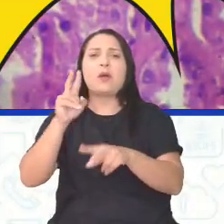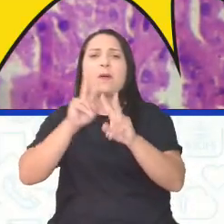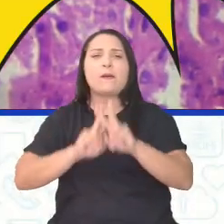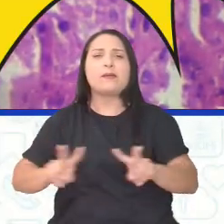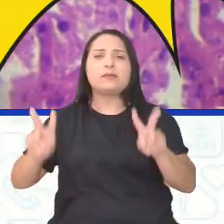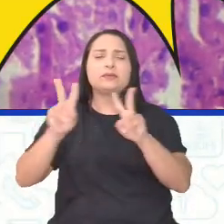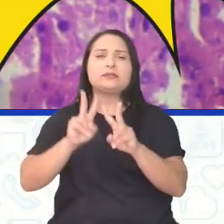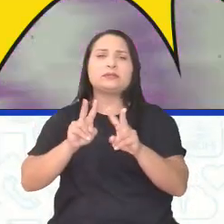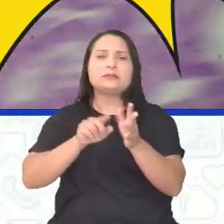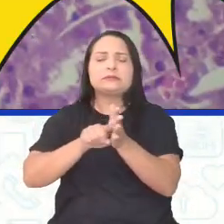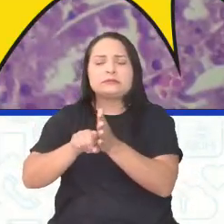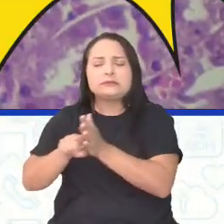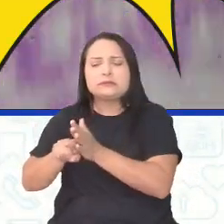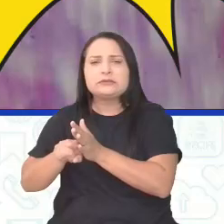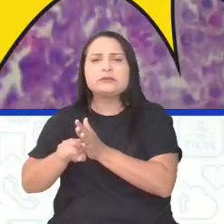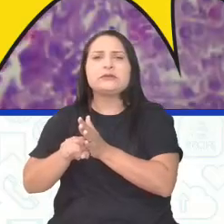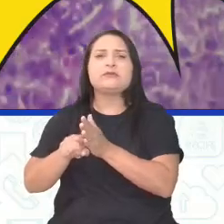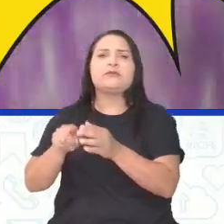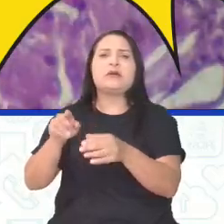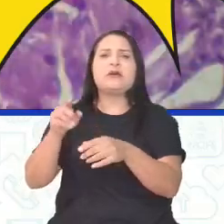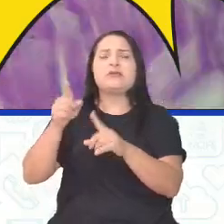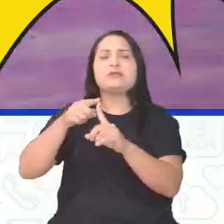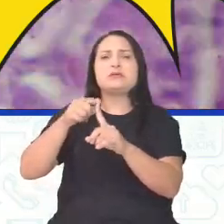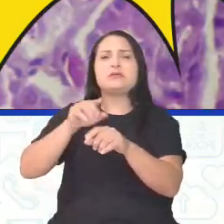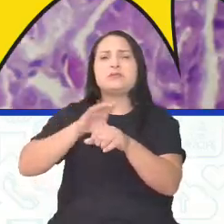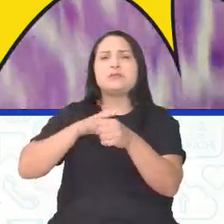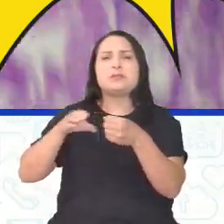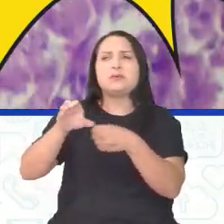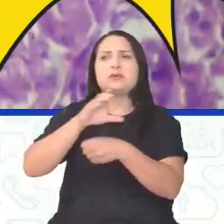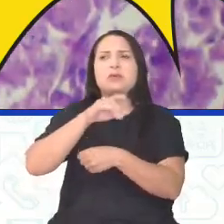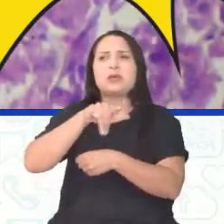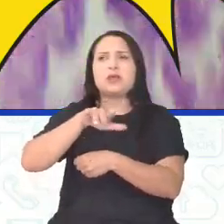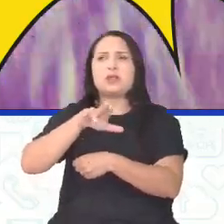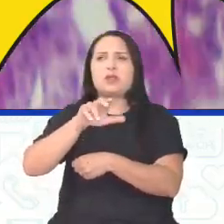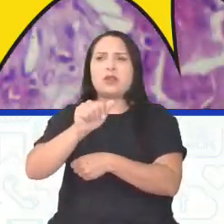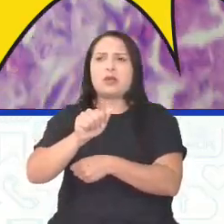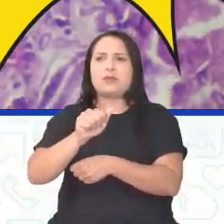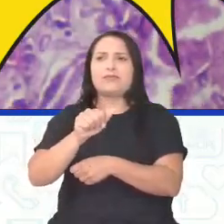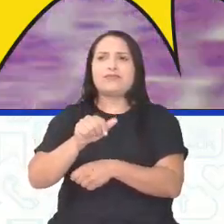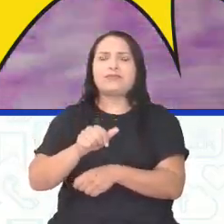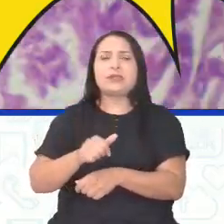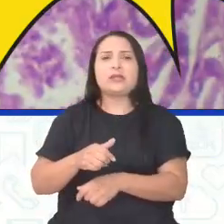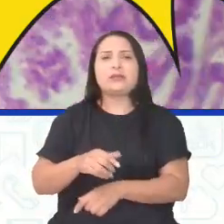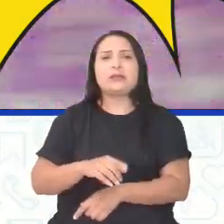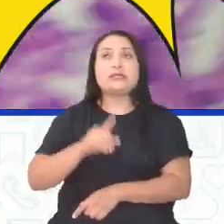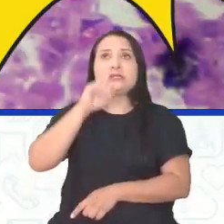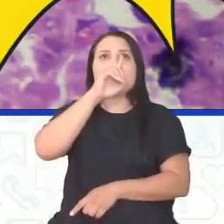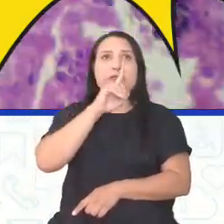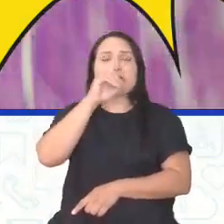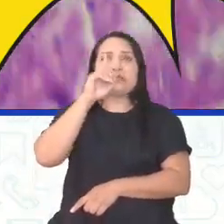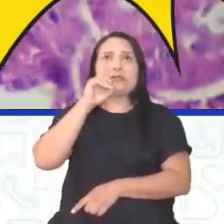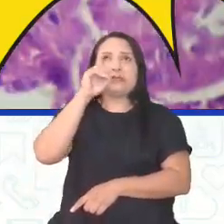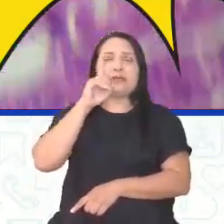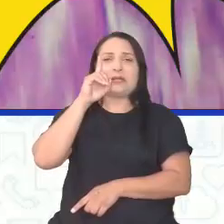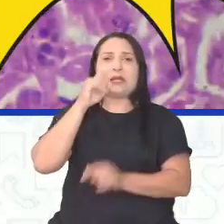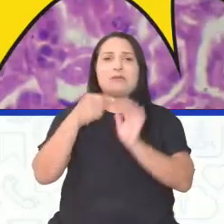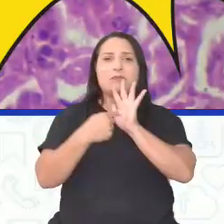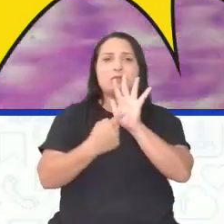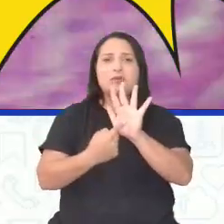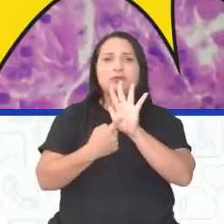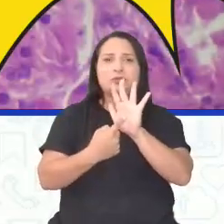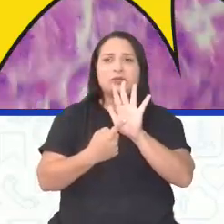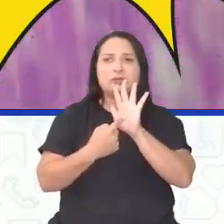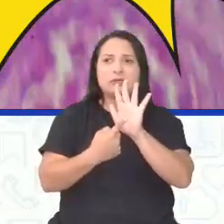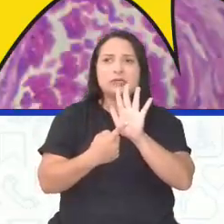aí rapidinho, é como se a gente estivesse vendo um tecido, um corte de um tecido, no microscópio. E essas